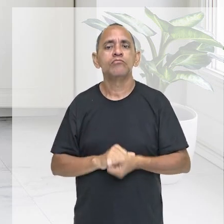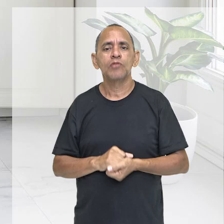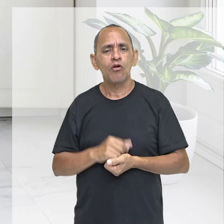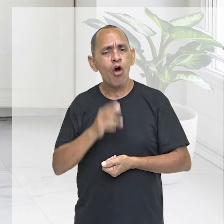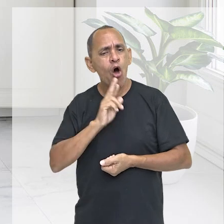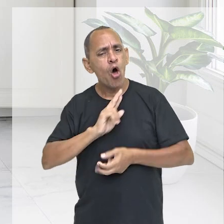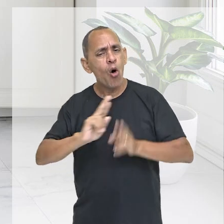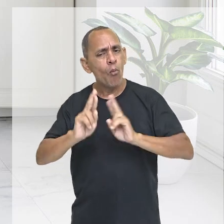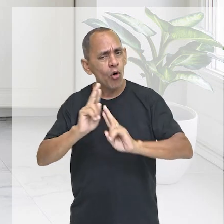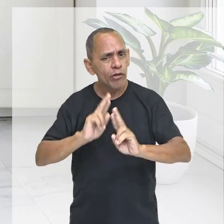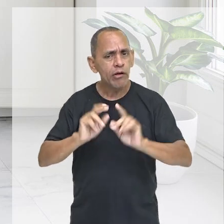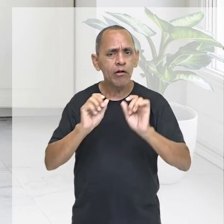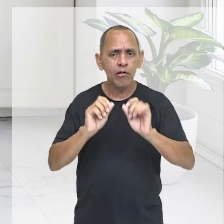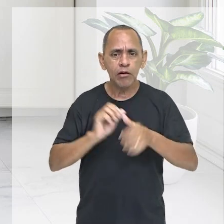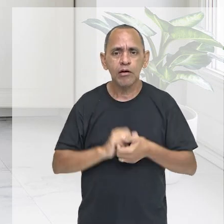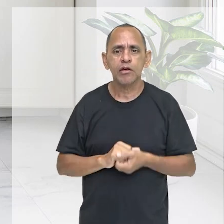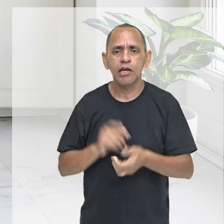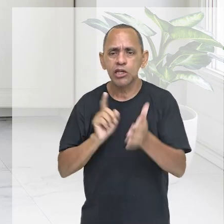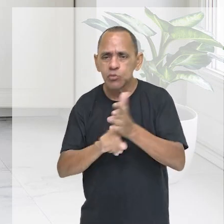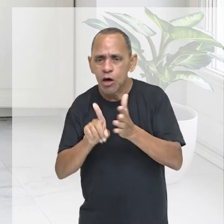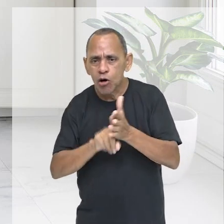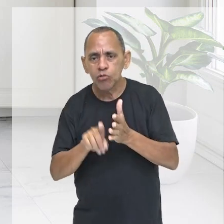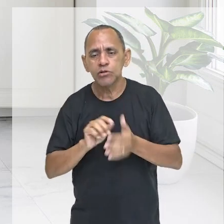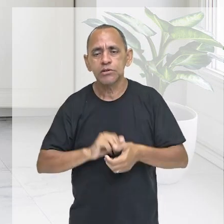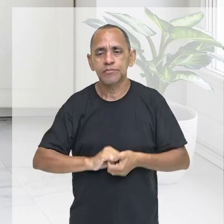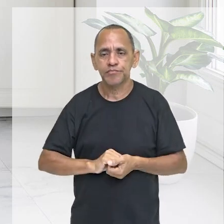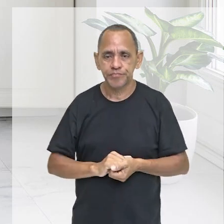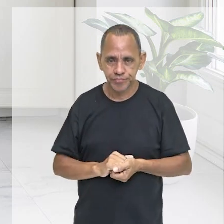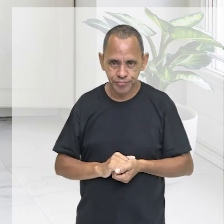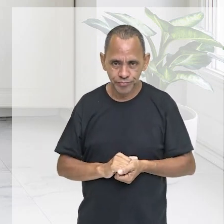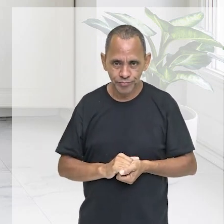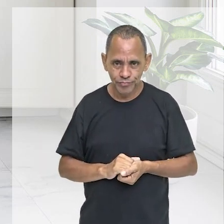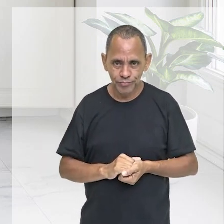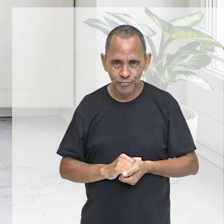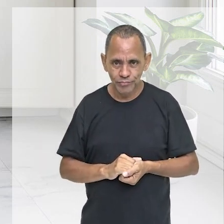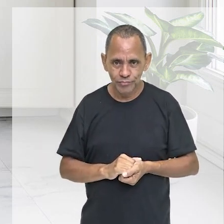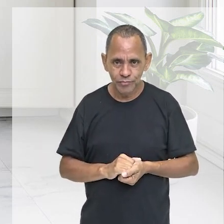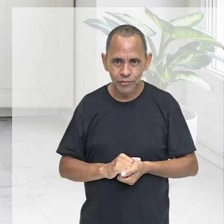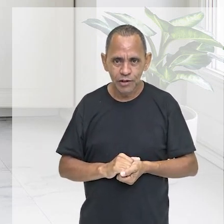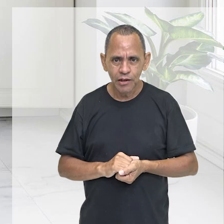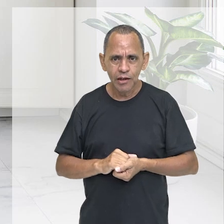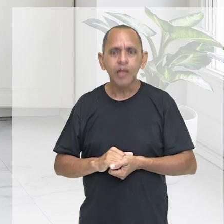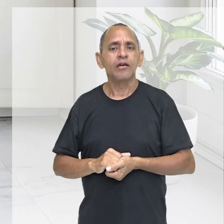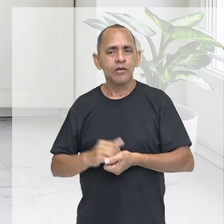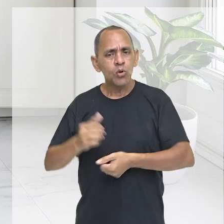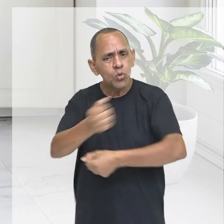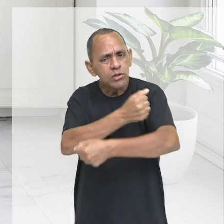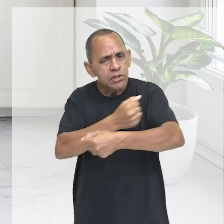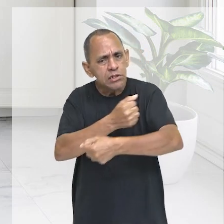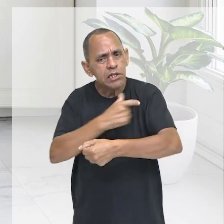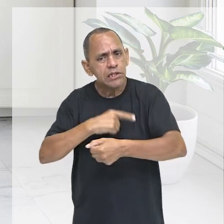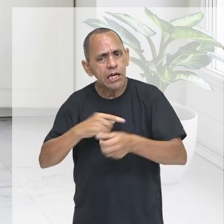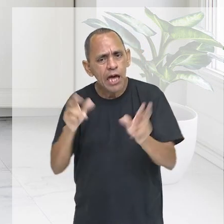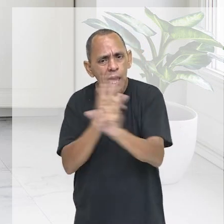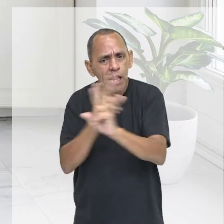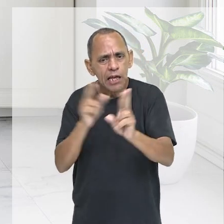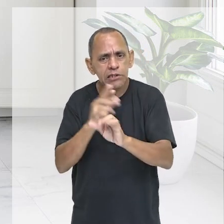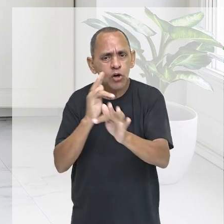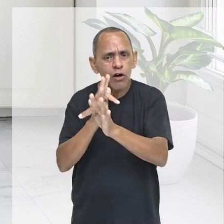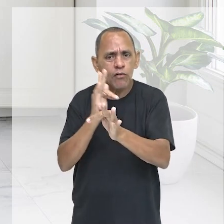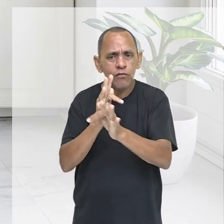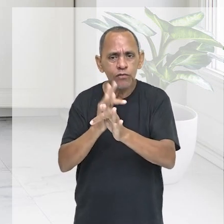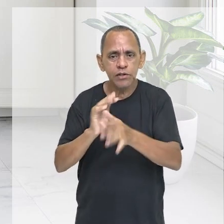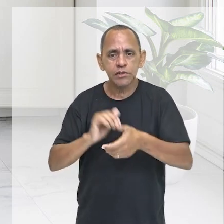responder este questionamento aí para você. O que a cozinha tem a ver com a